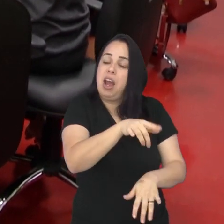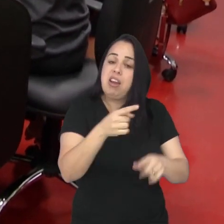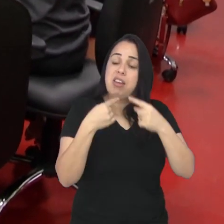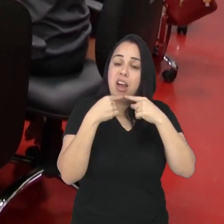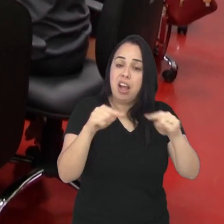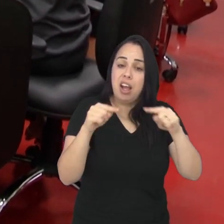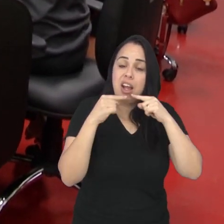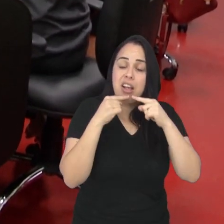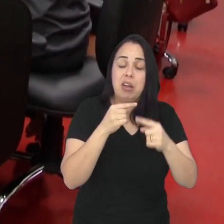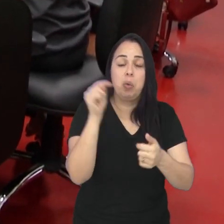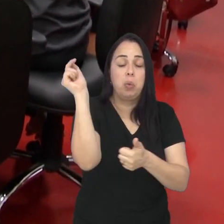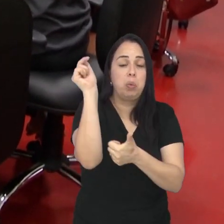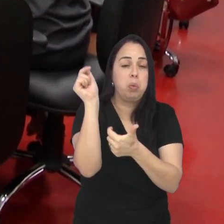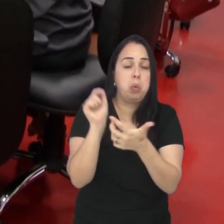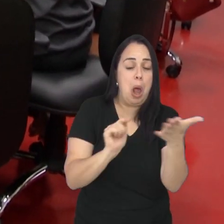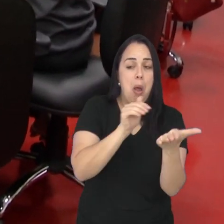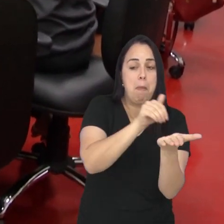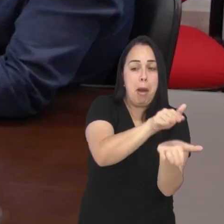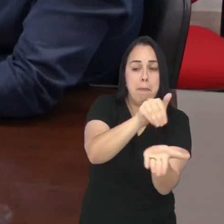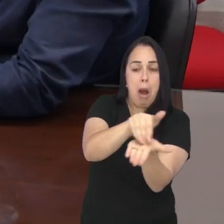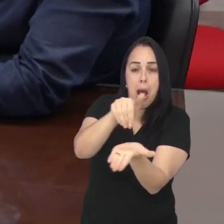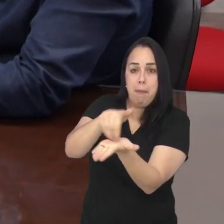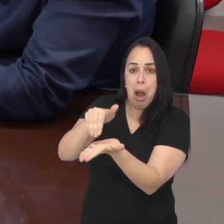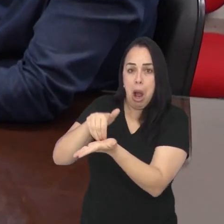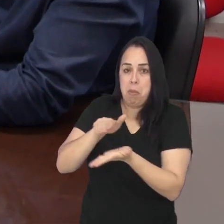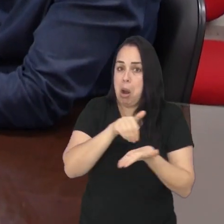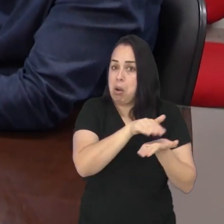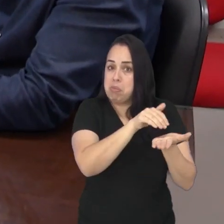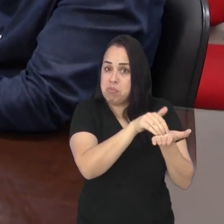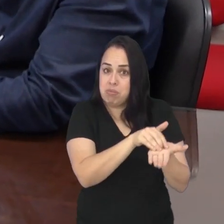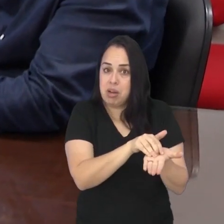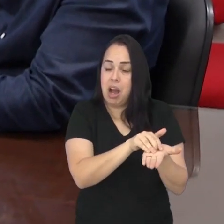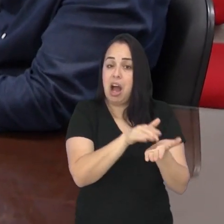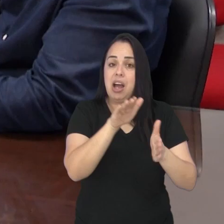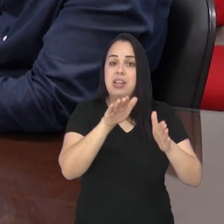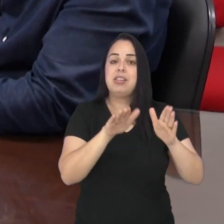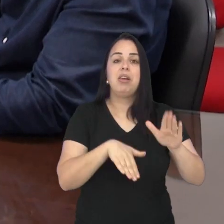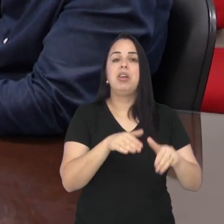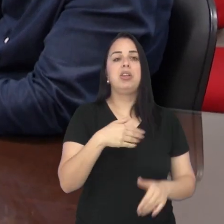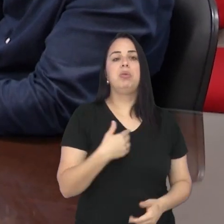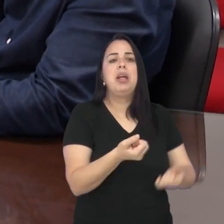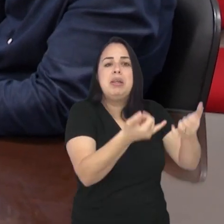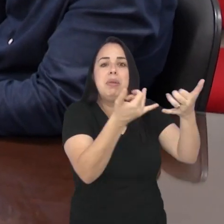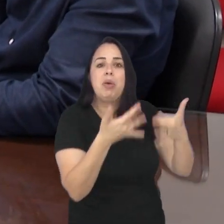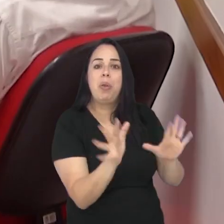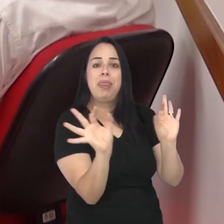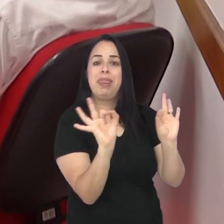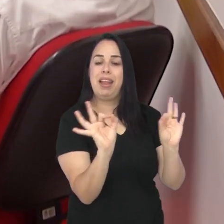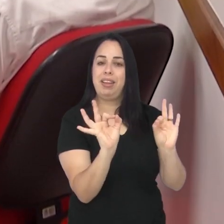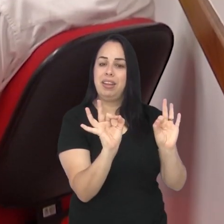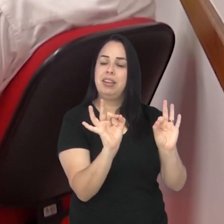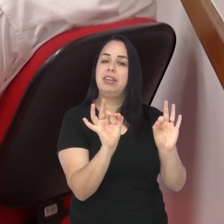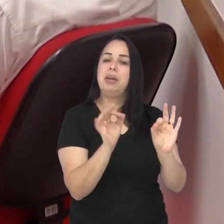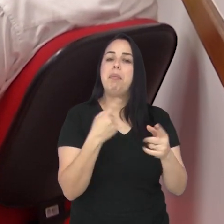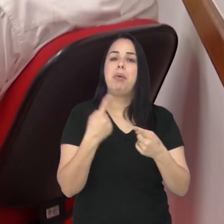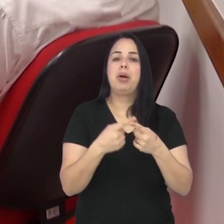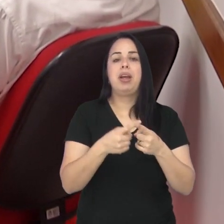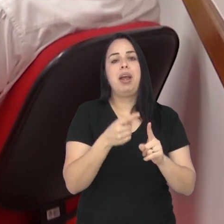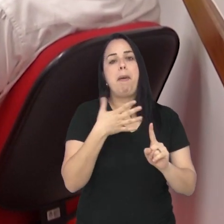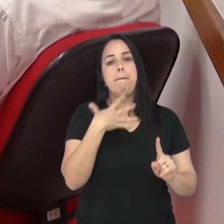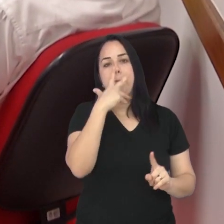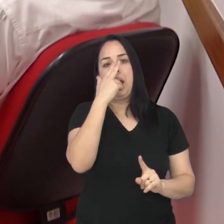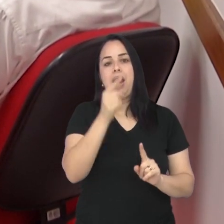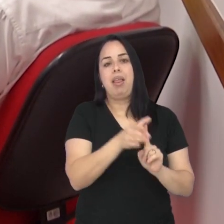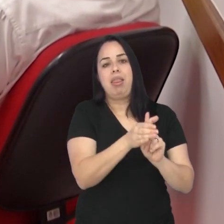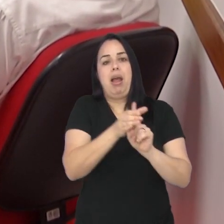também reclamam que várias demissões foram feitas por justa causa, algumas sem justificativa e outras por abandono de